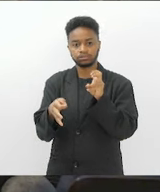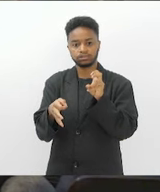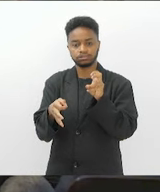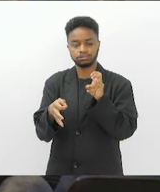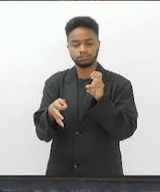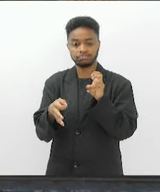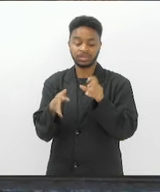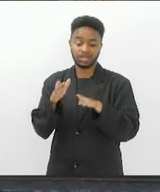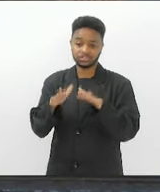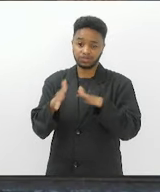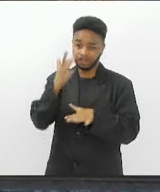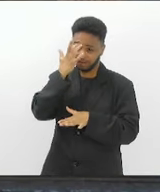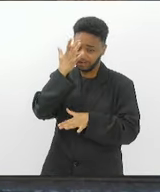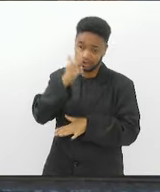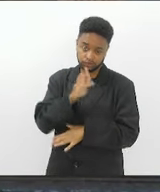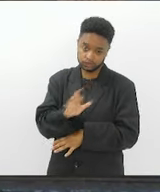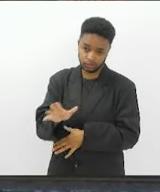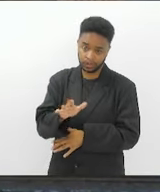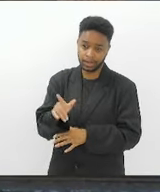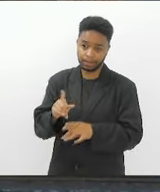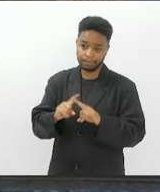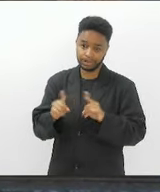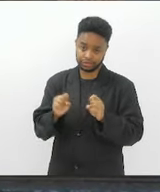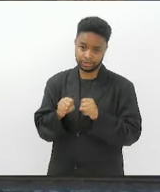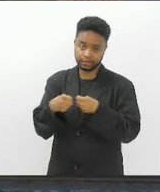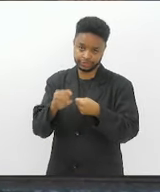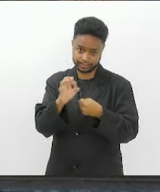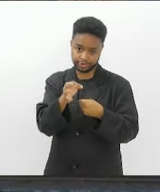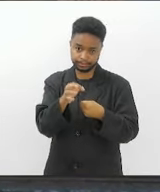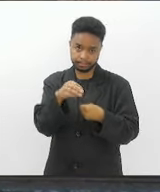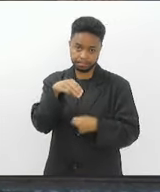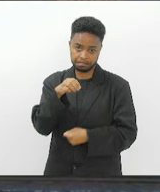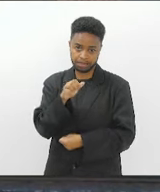seja fácil defender o que é certo. Né, Maria Lúcia?